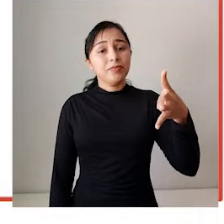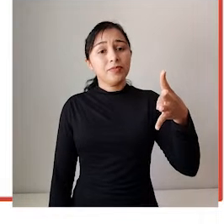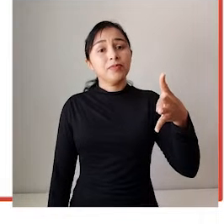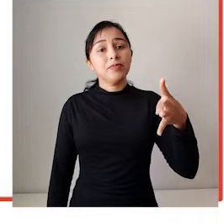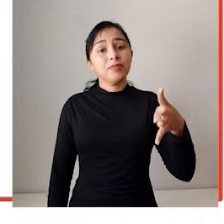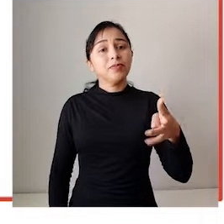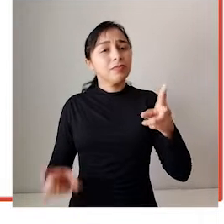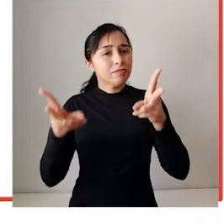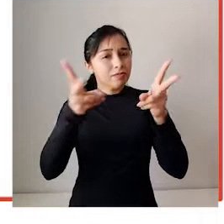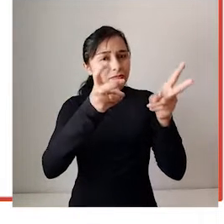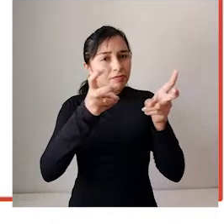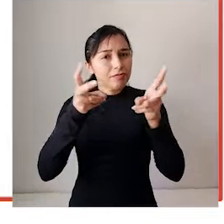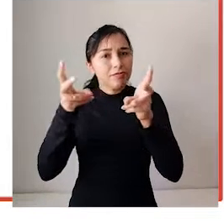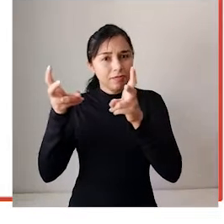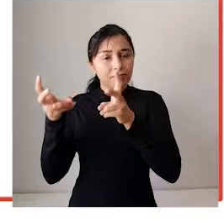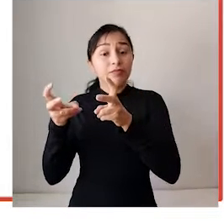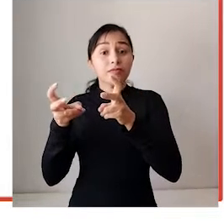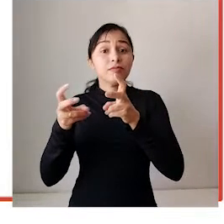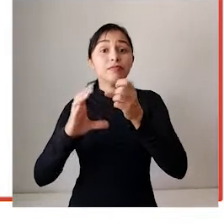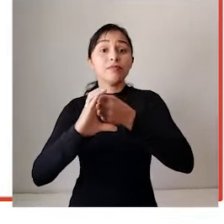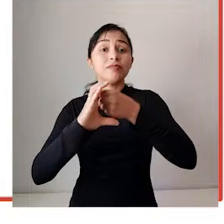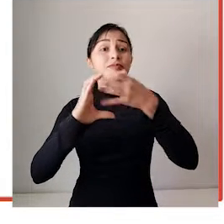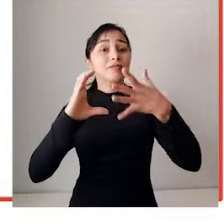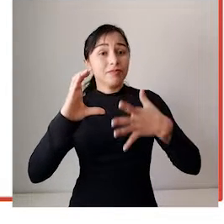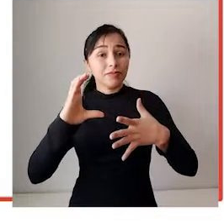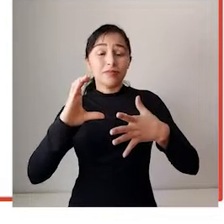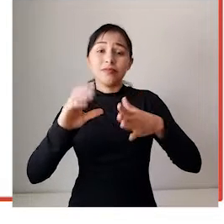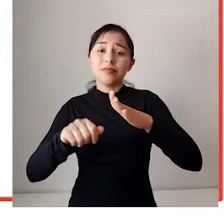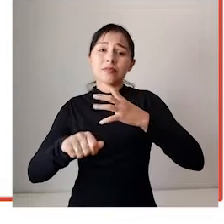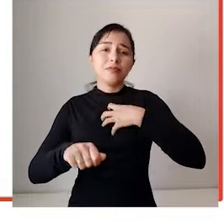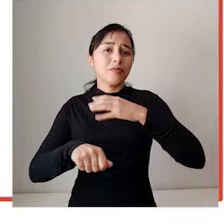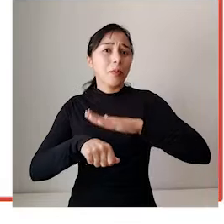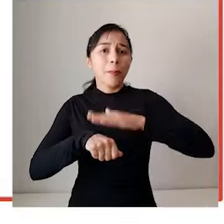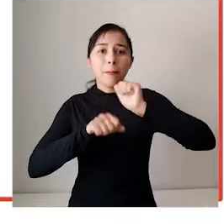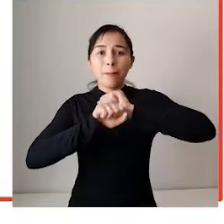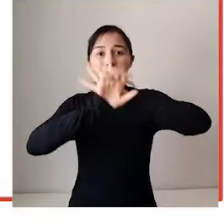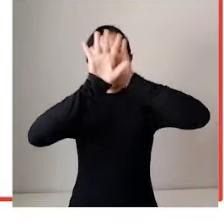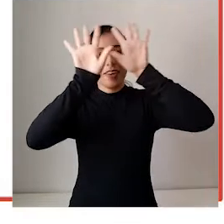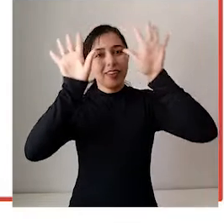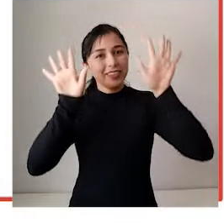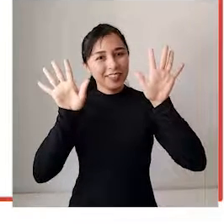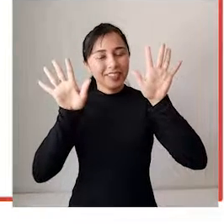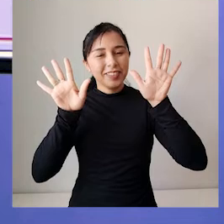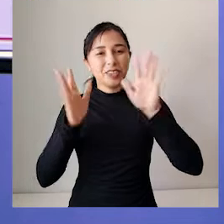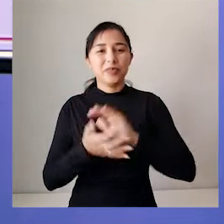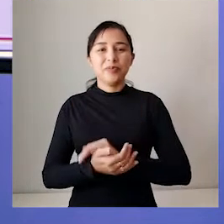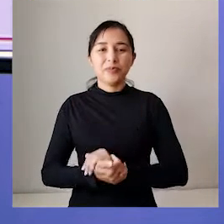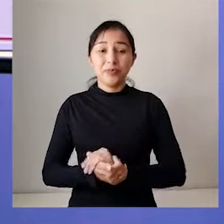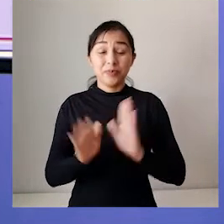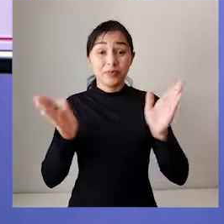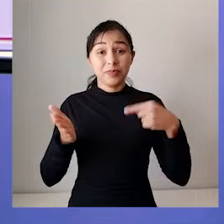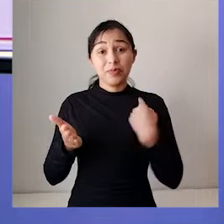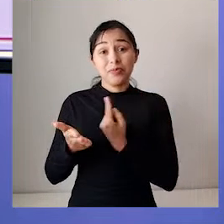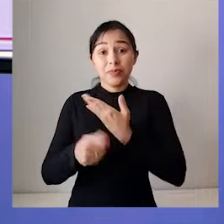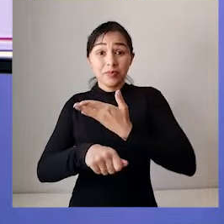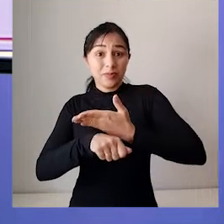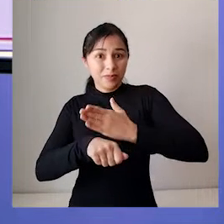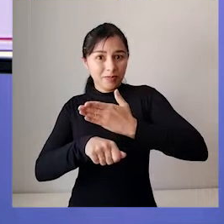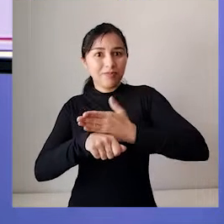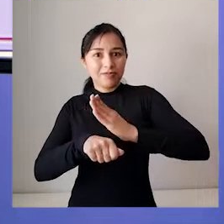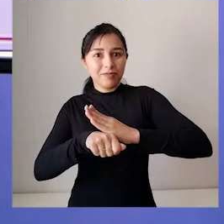conseguimos perceber todas essas características com mais precisão. Então, nós vamos praticar